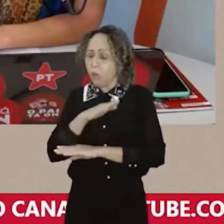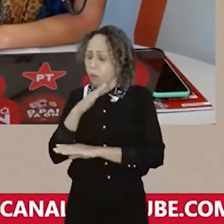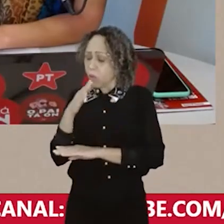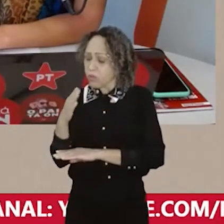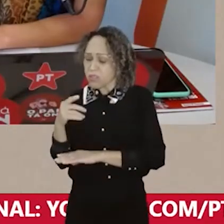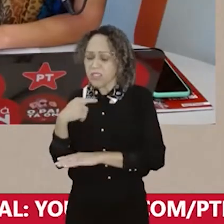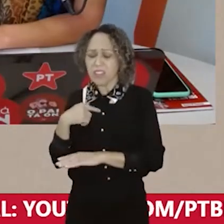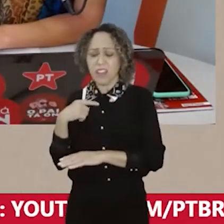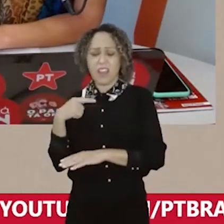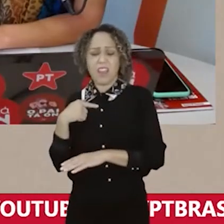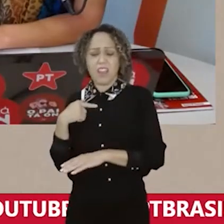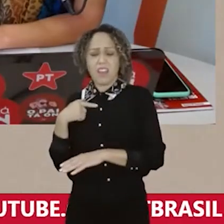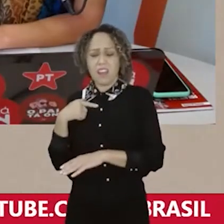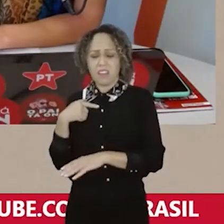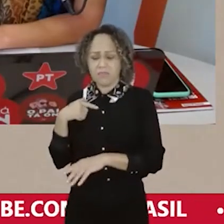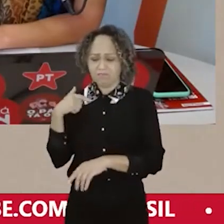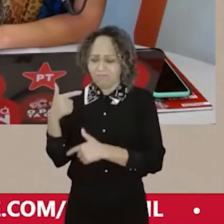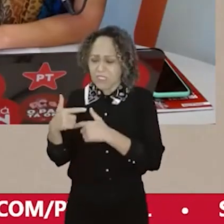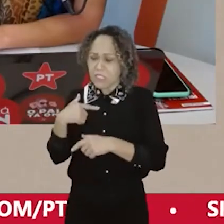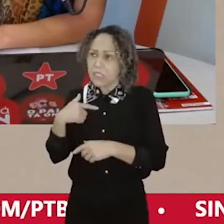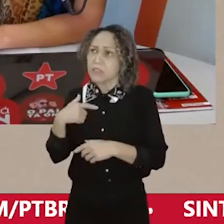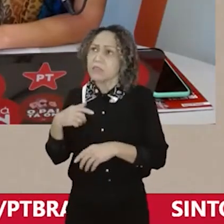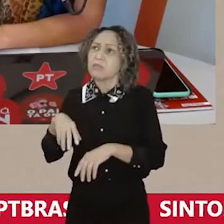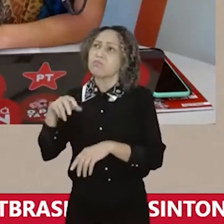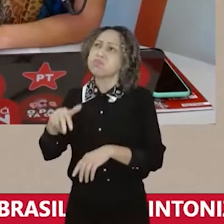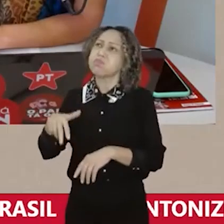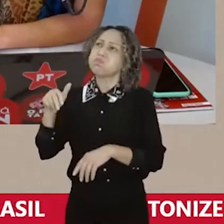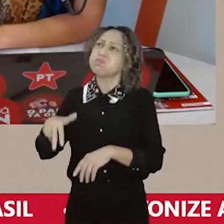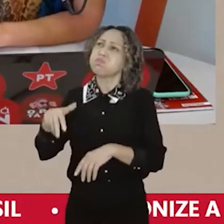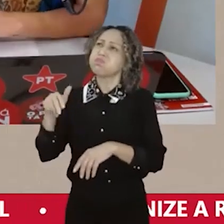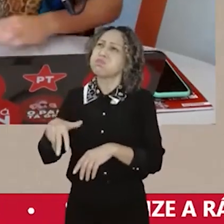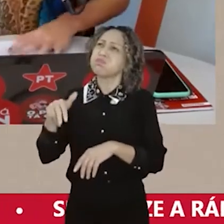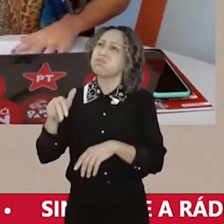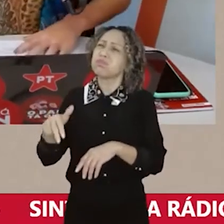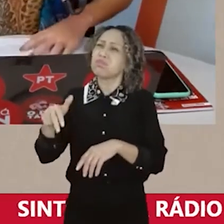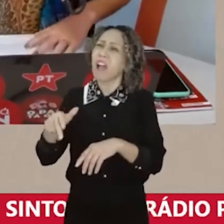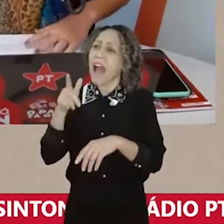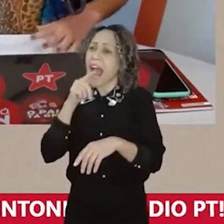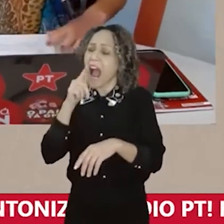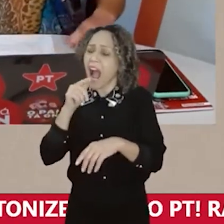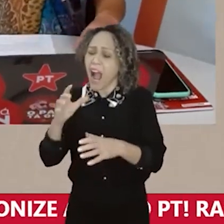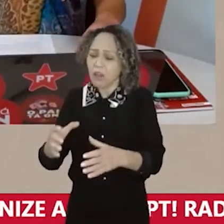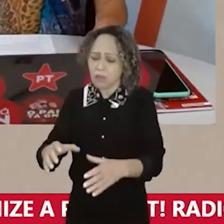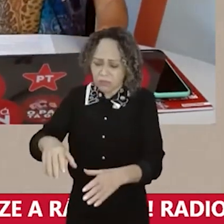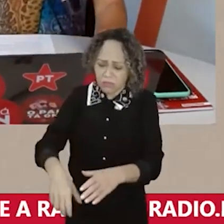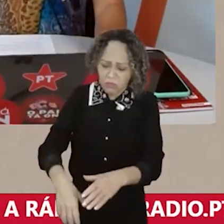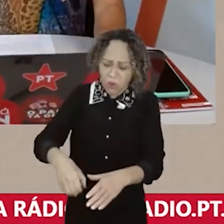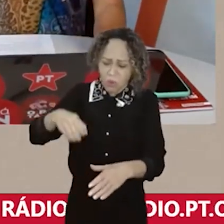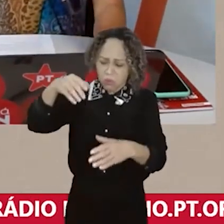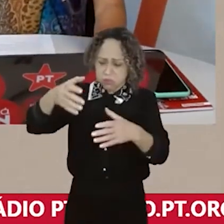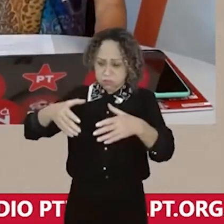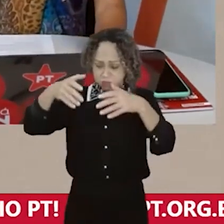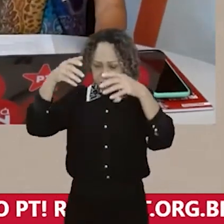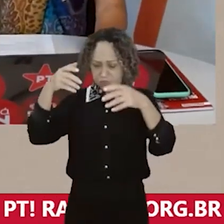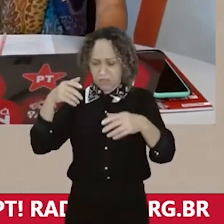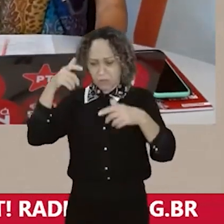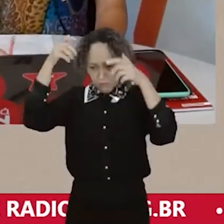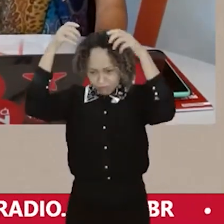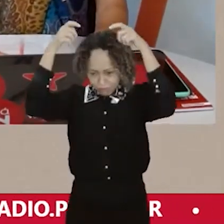questão estratégica e fundamental na agenda de direitos da mulher e da agenda de equidade de